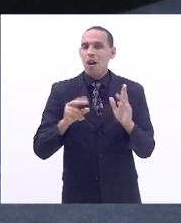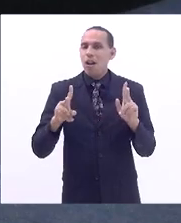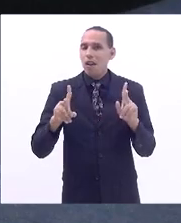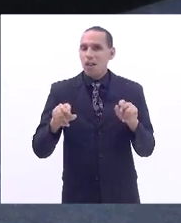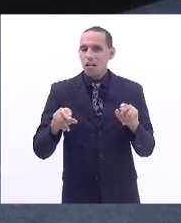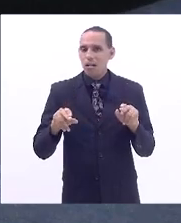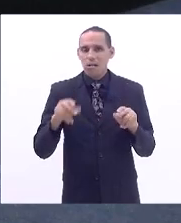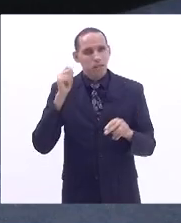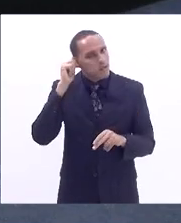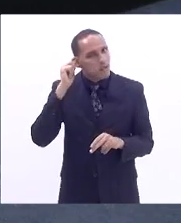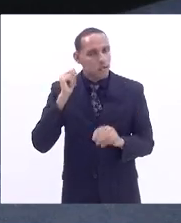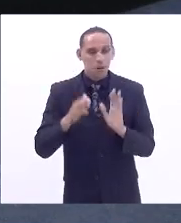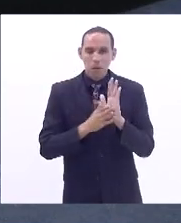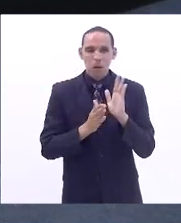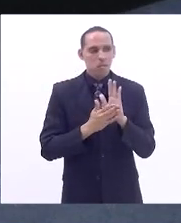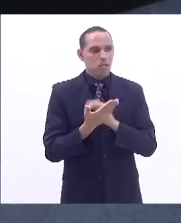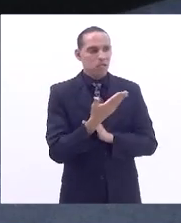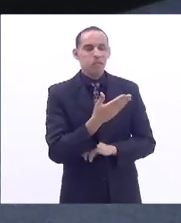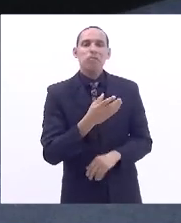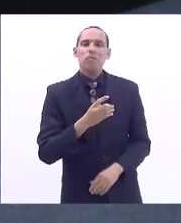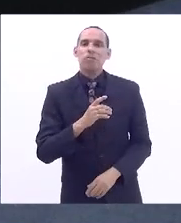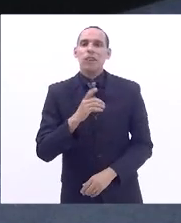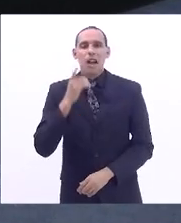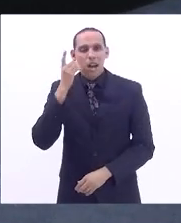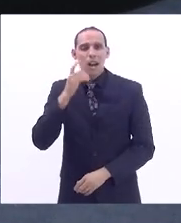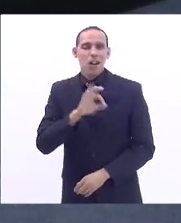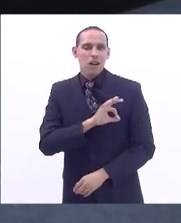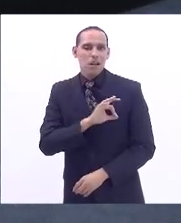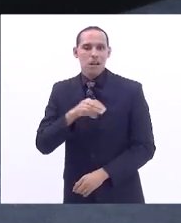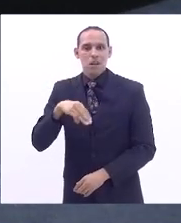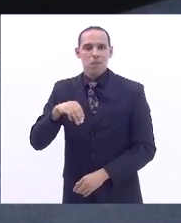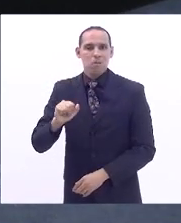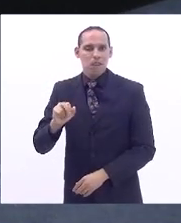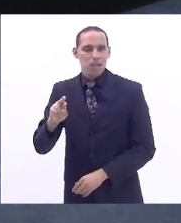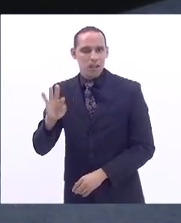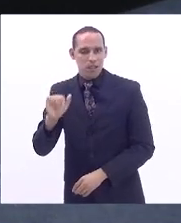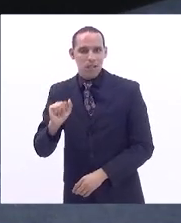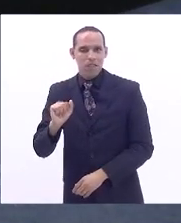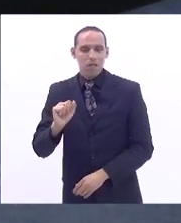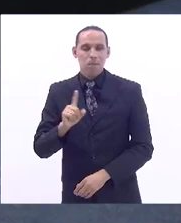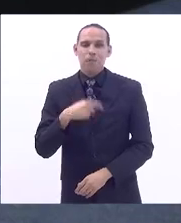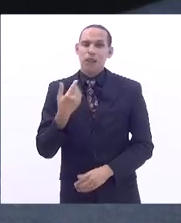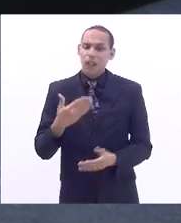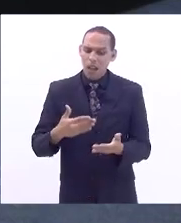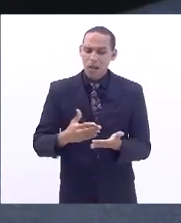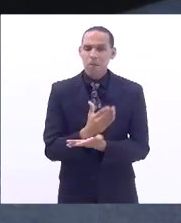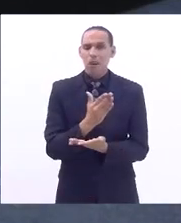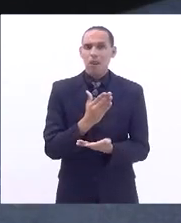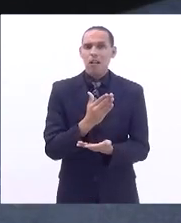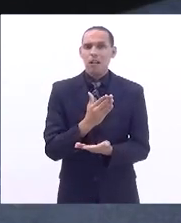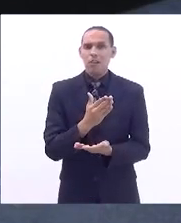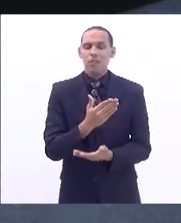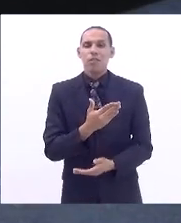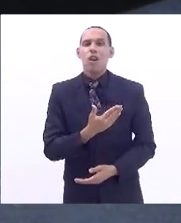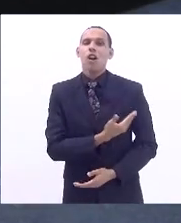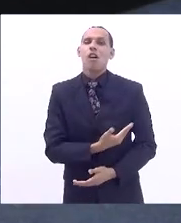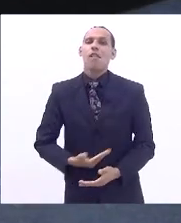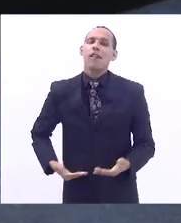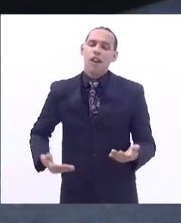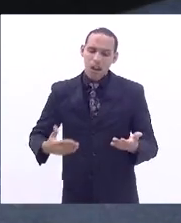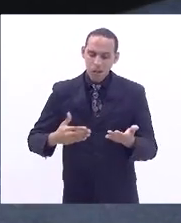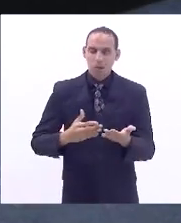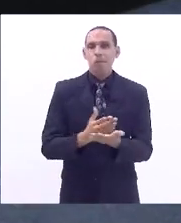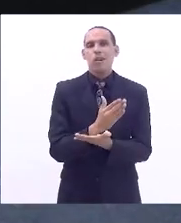propostos pela deputada Martha Rocha a gente a prova Oi e o governo